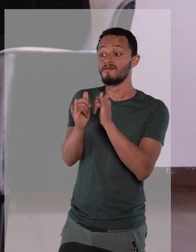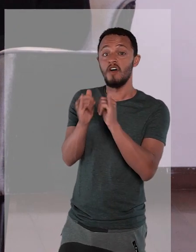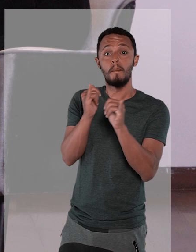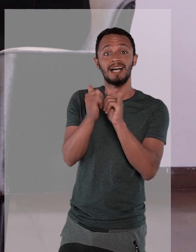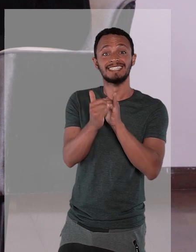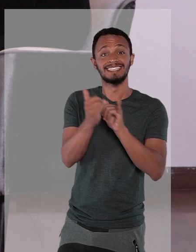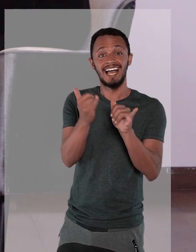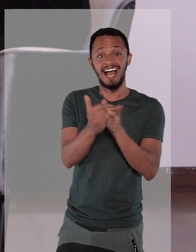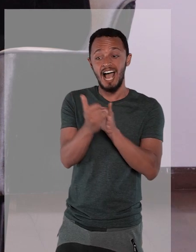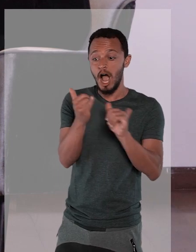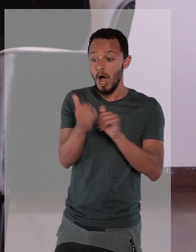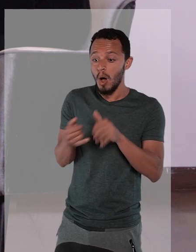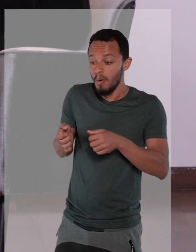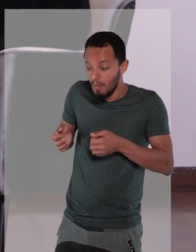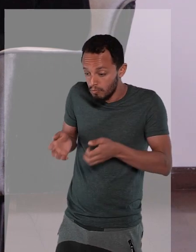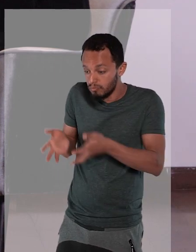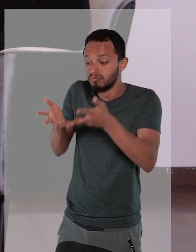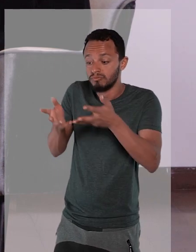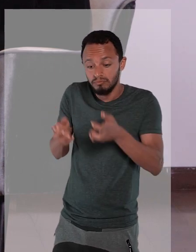desde o princípio,